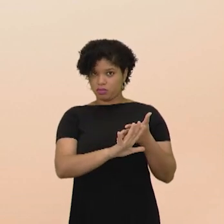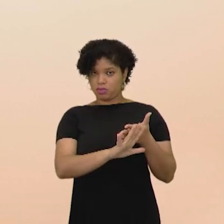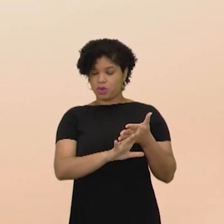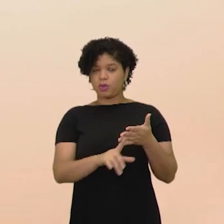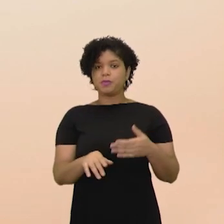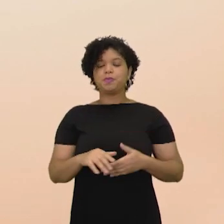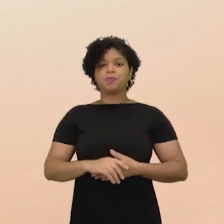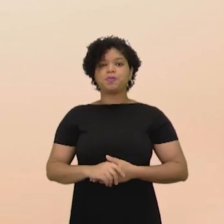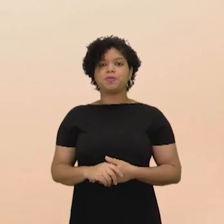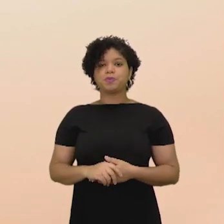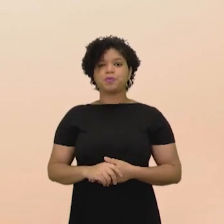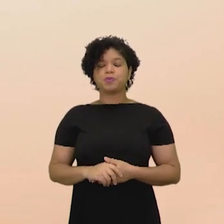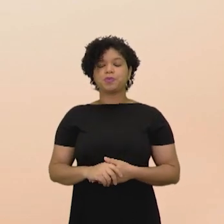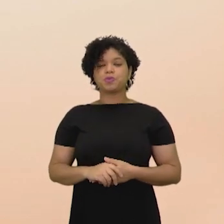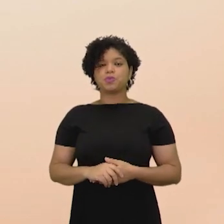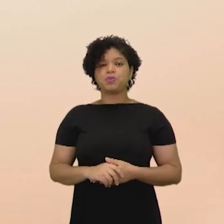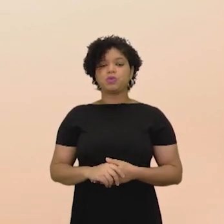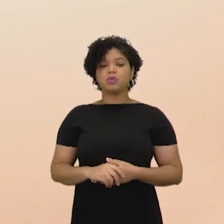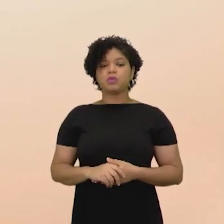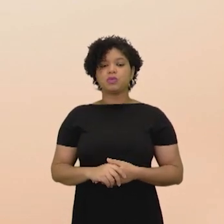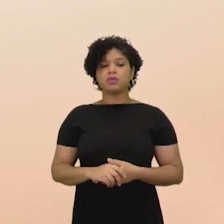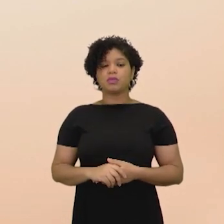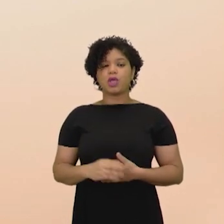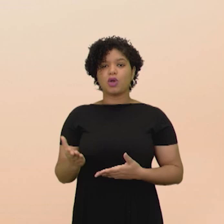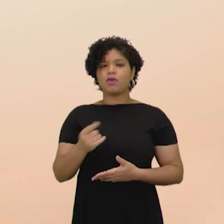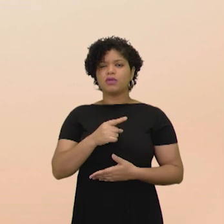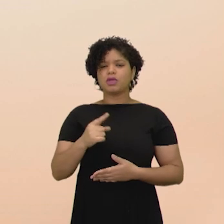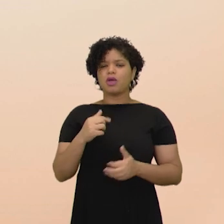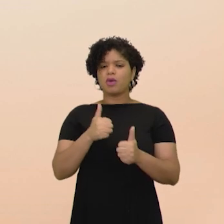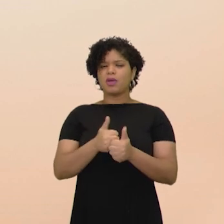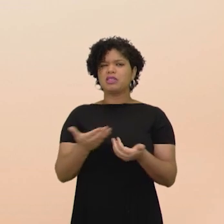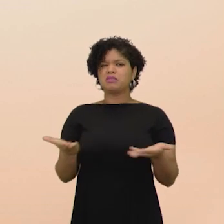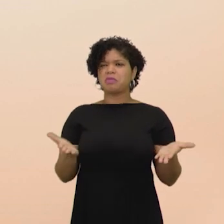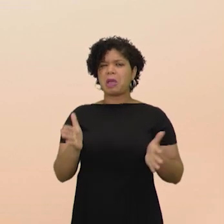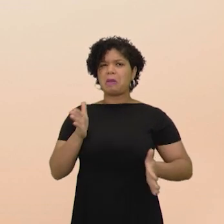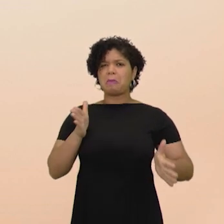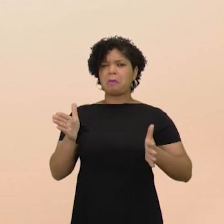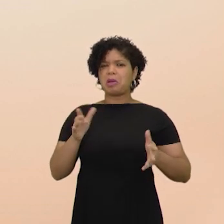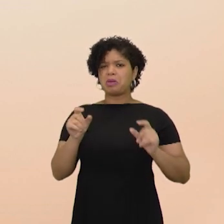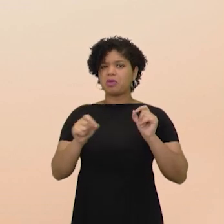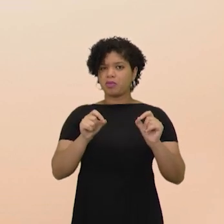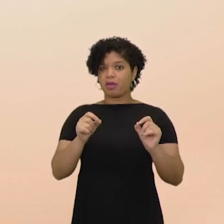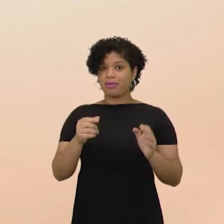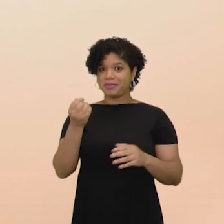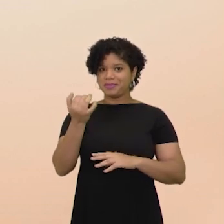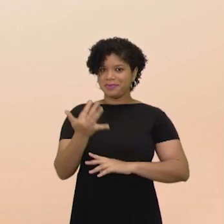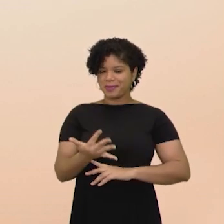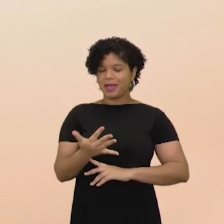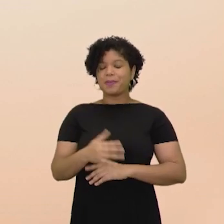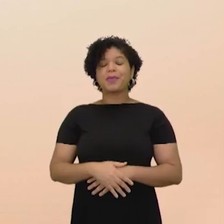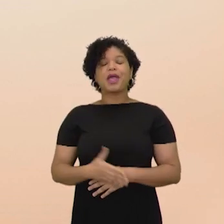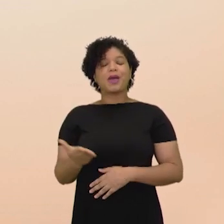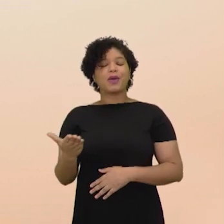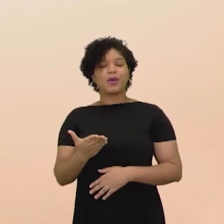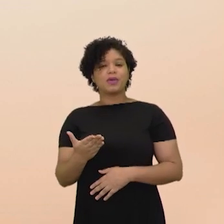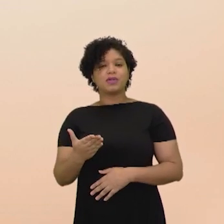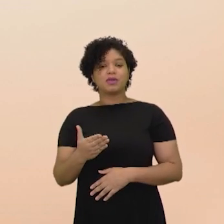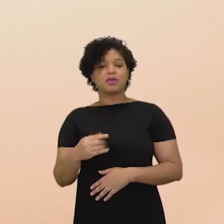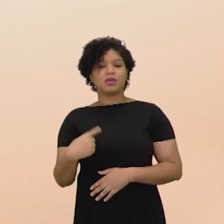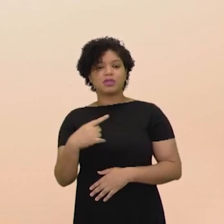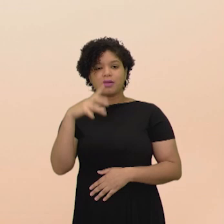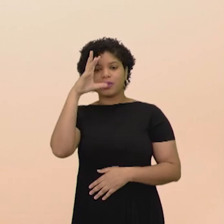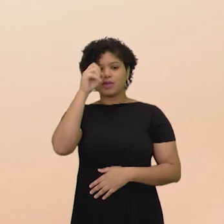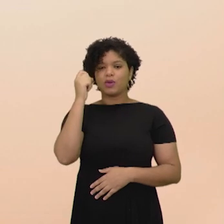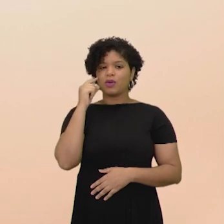certo? E aí, para vocês acompanharem qual momento nós estamos, ó, nessa situação de aprendizagem, estudaremos